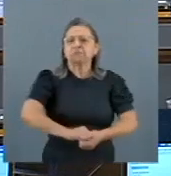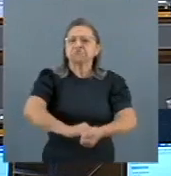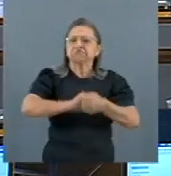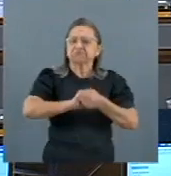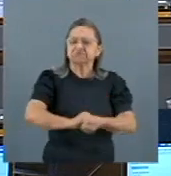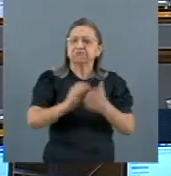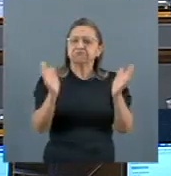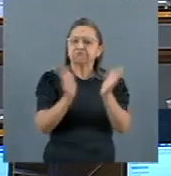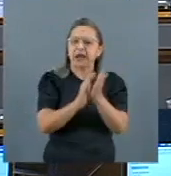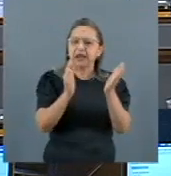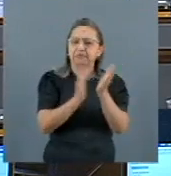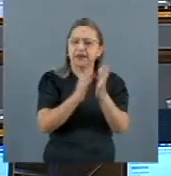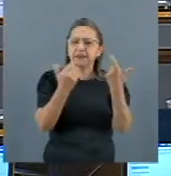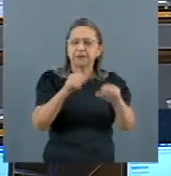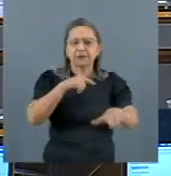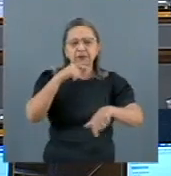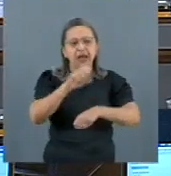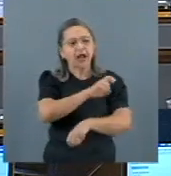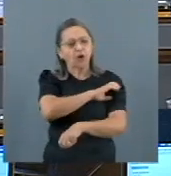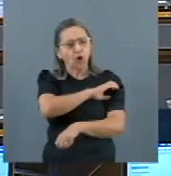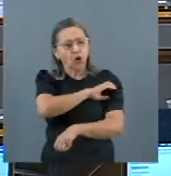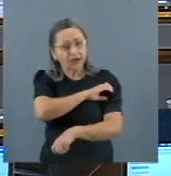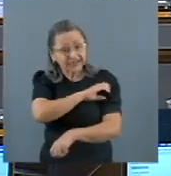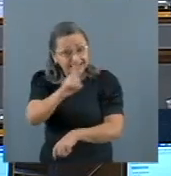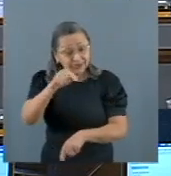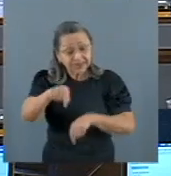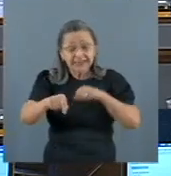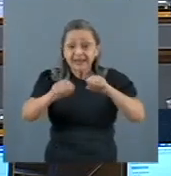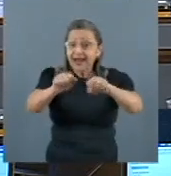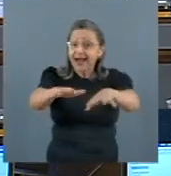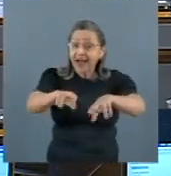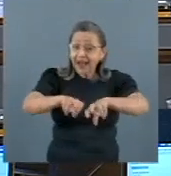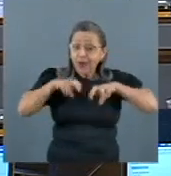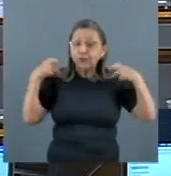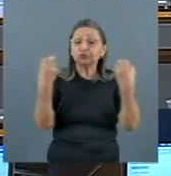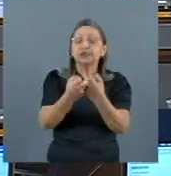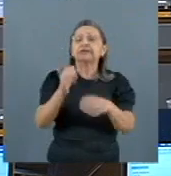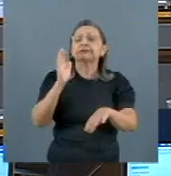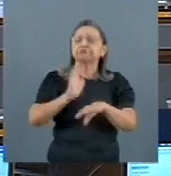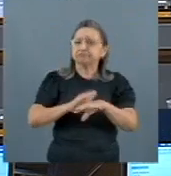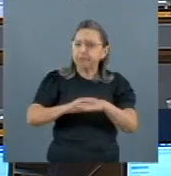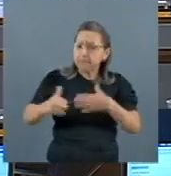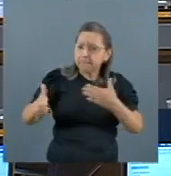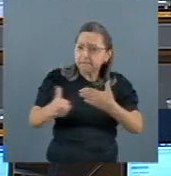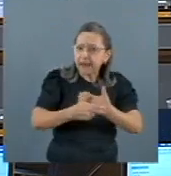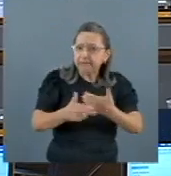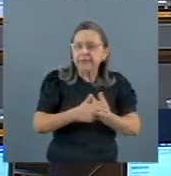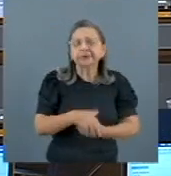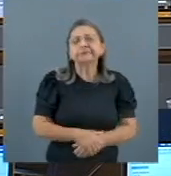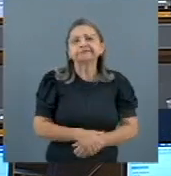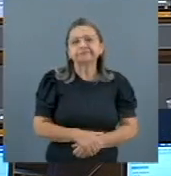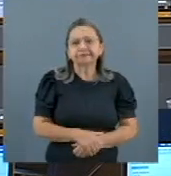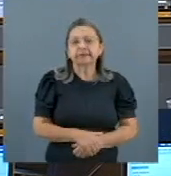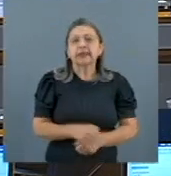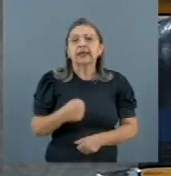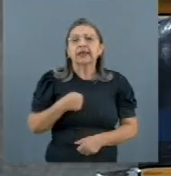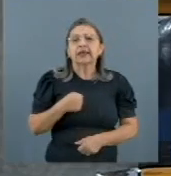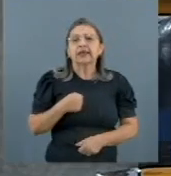Condução exemplar dessa audiência, que cumpre o seu papel. Eu